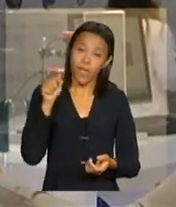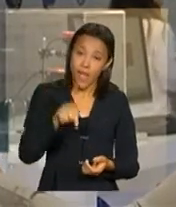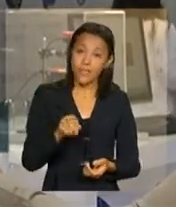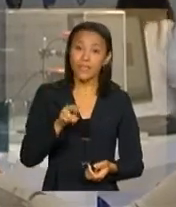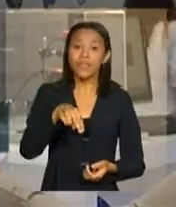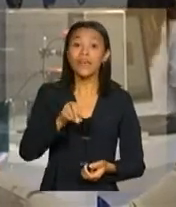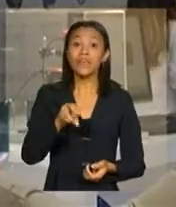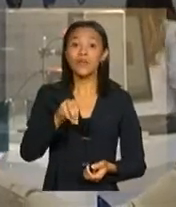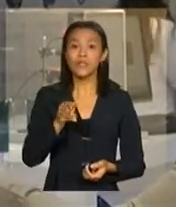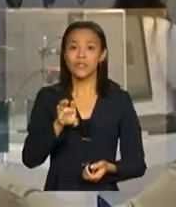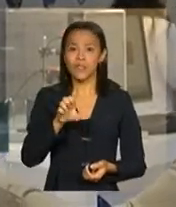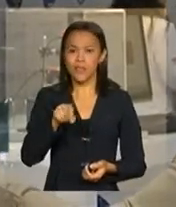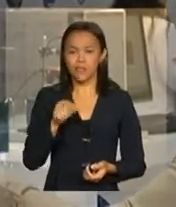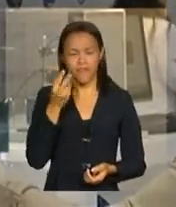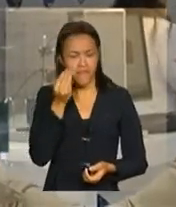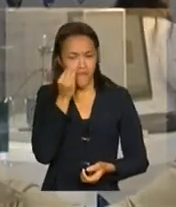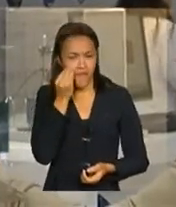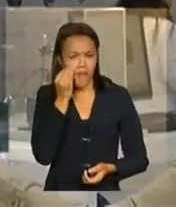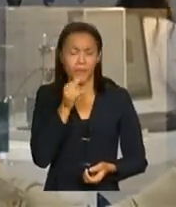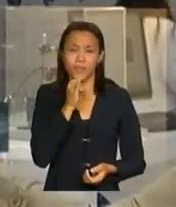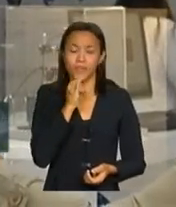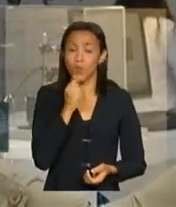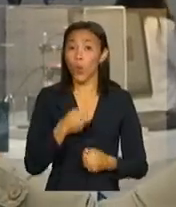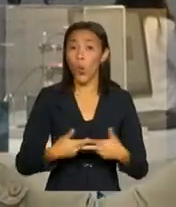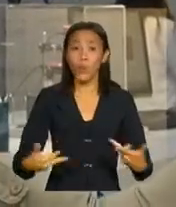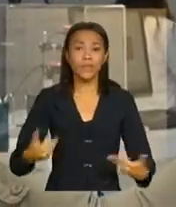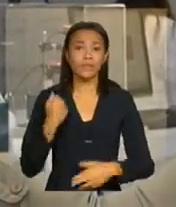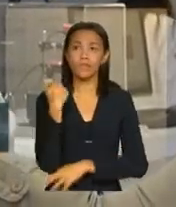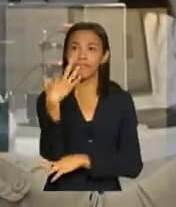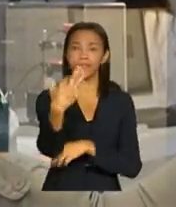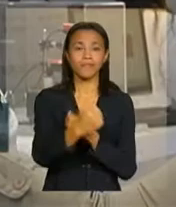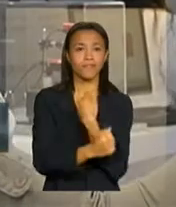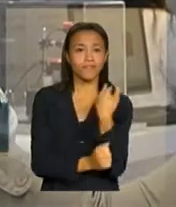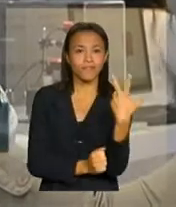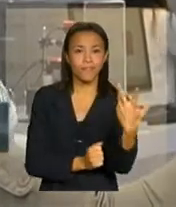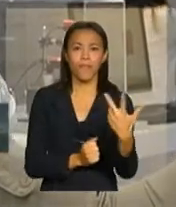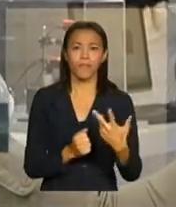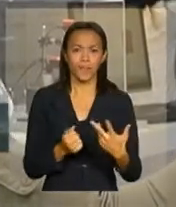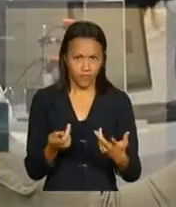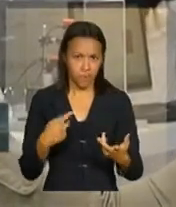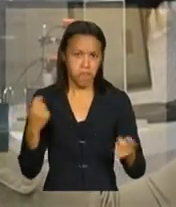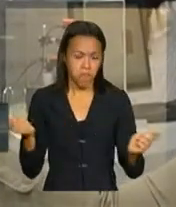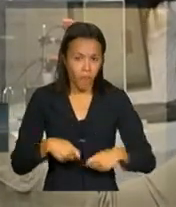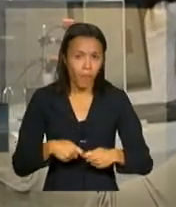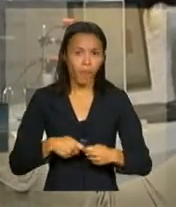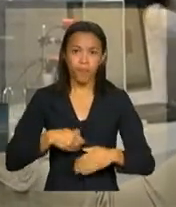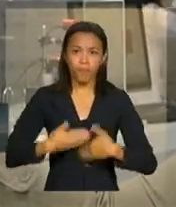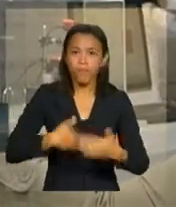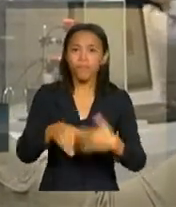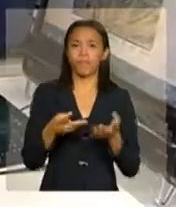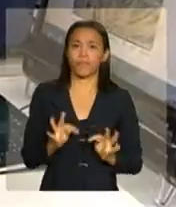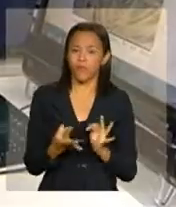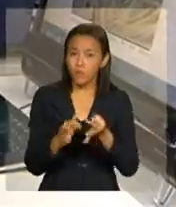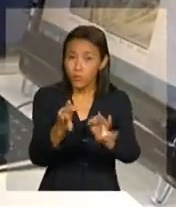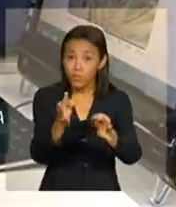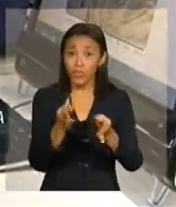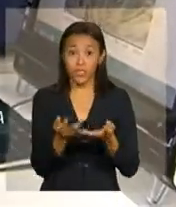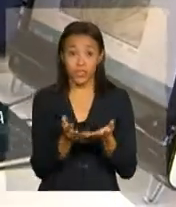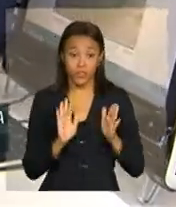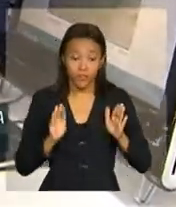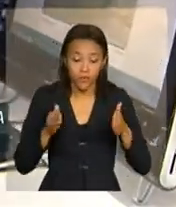nós observamos coisas, por exemplo, na natureza, e a partir disso desenvolvemos as tecnologias,